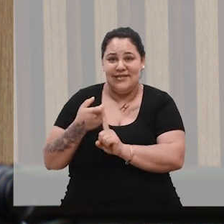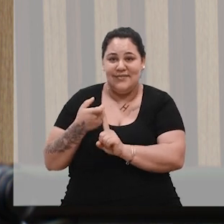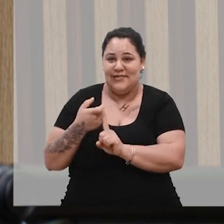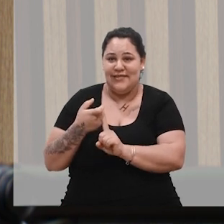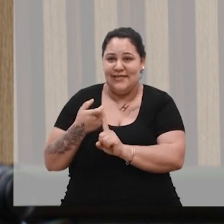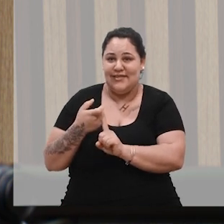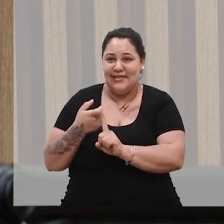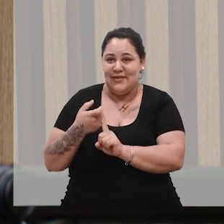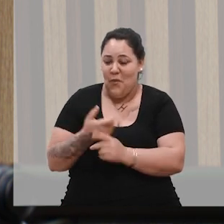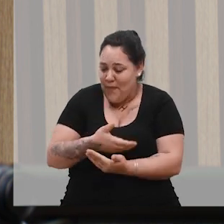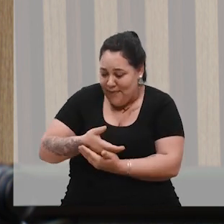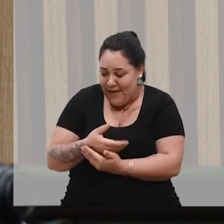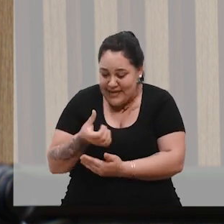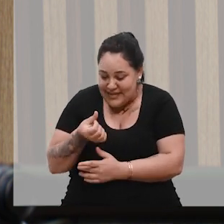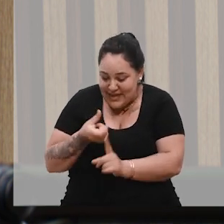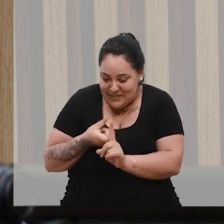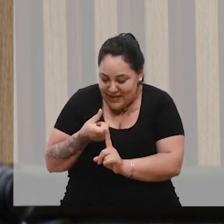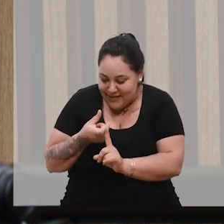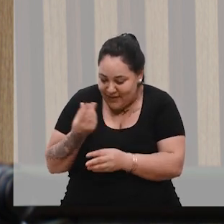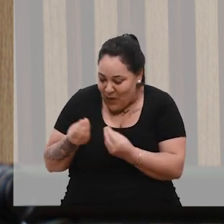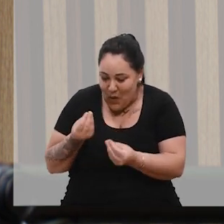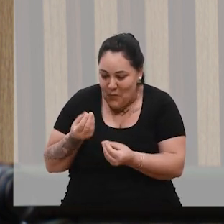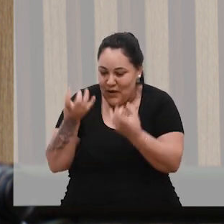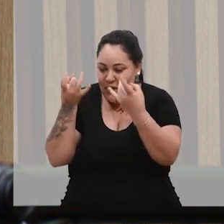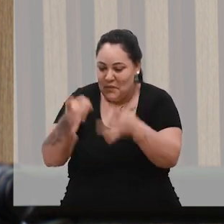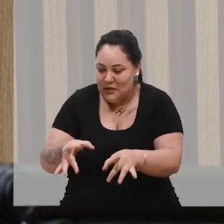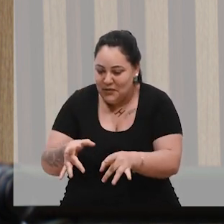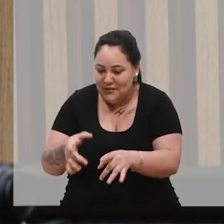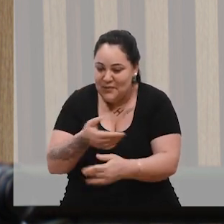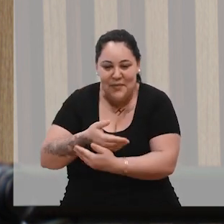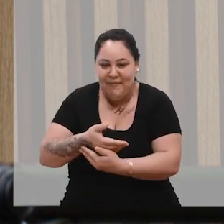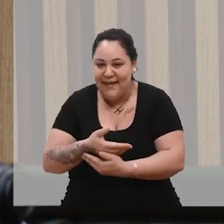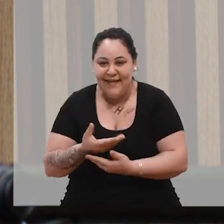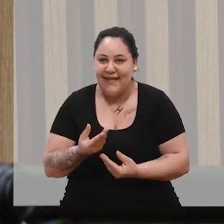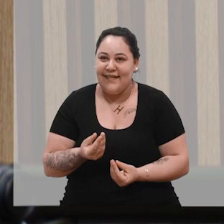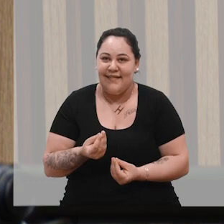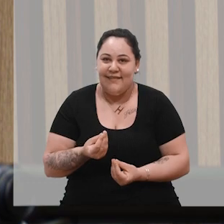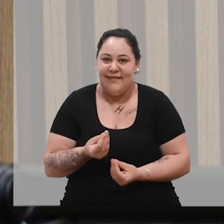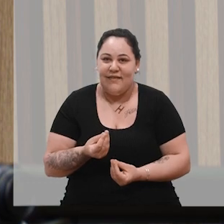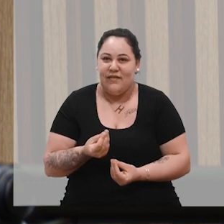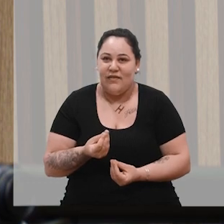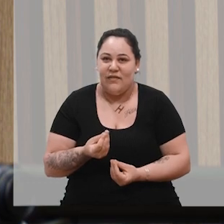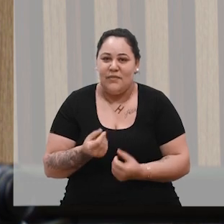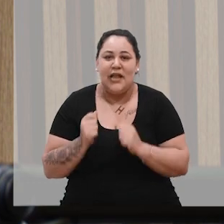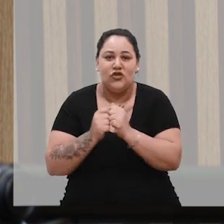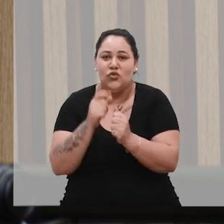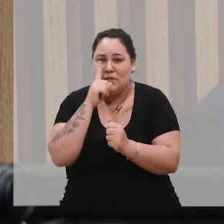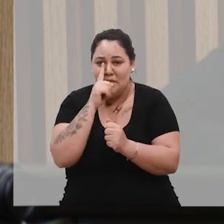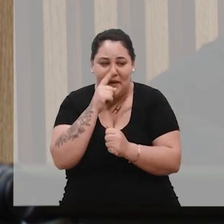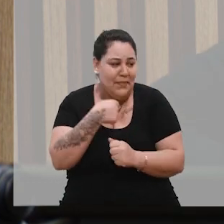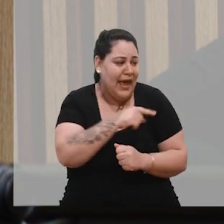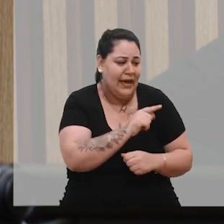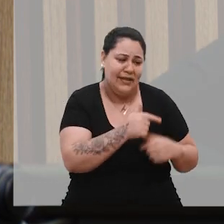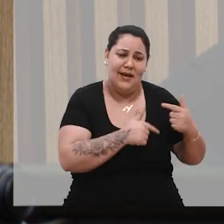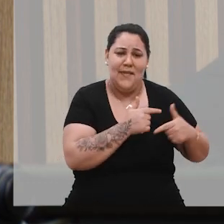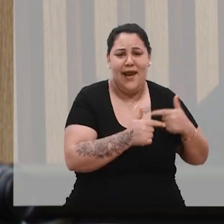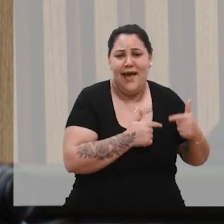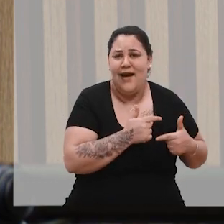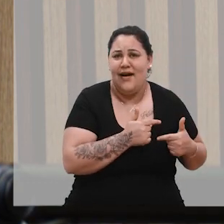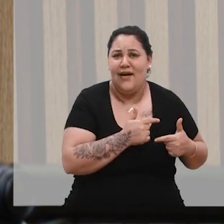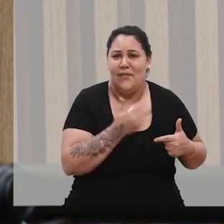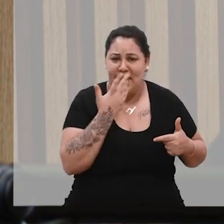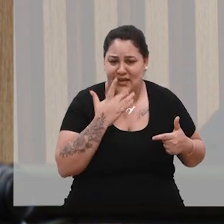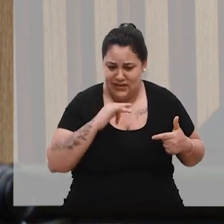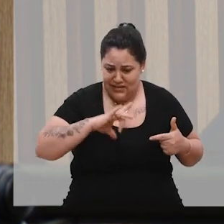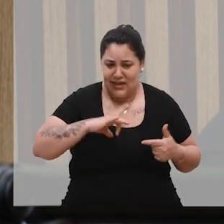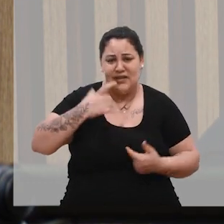ser completamente indefeso. Como é que essa mãe vai deixar de ficar em casa com ele para ir trabalhar com uma